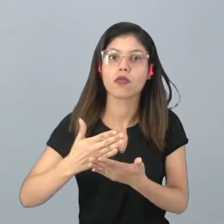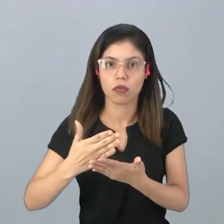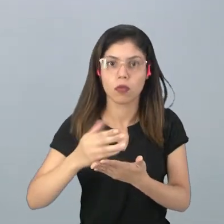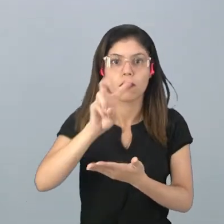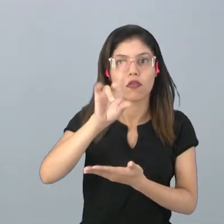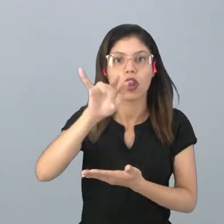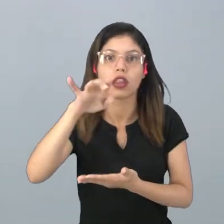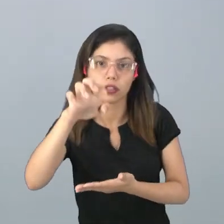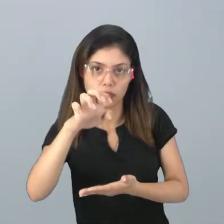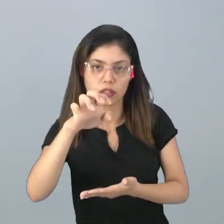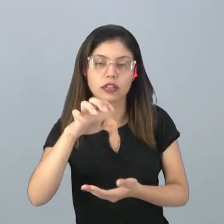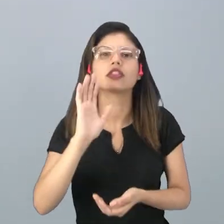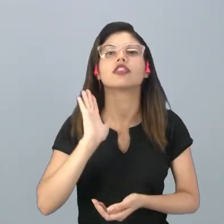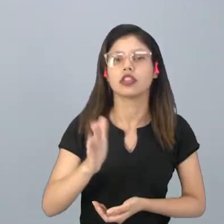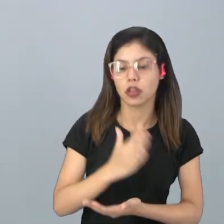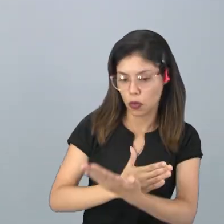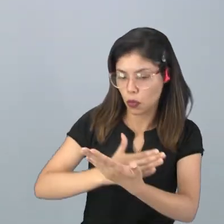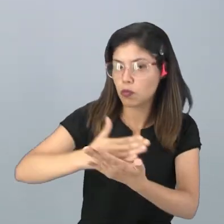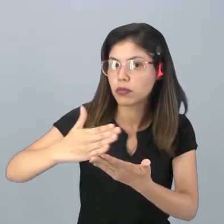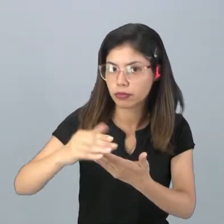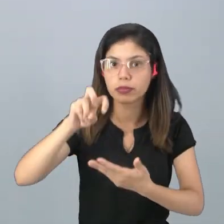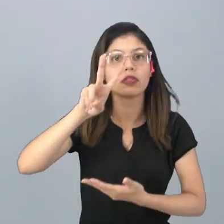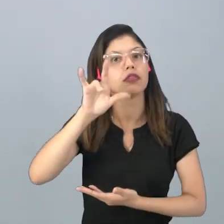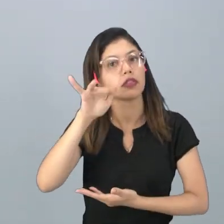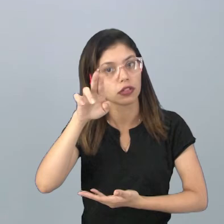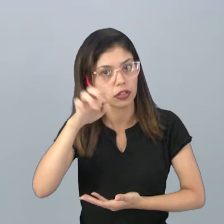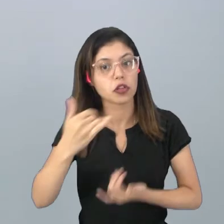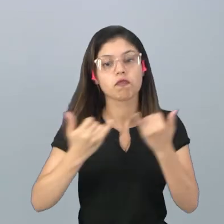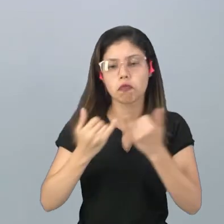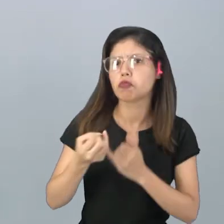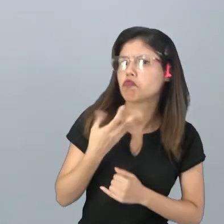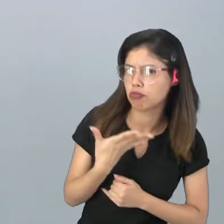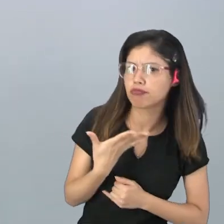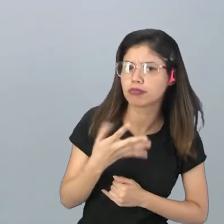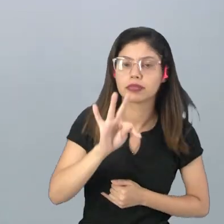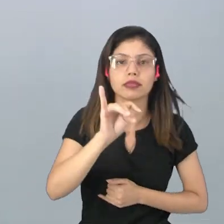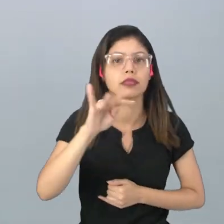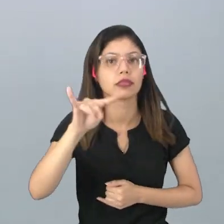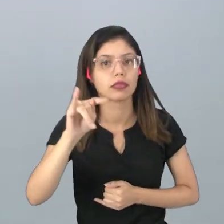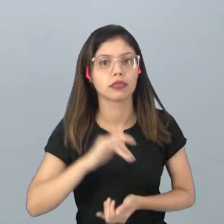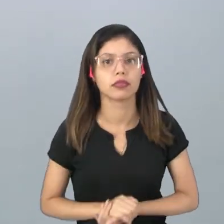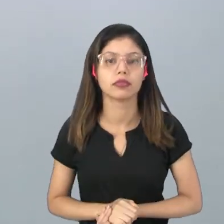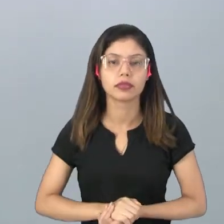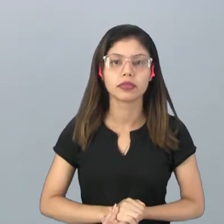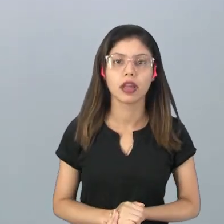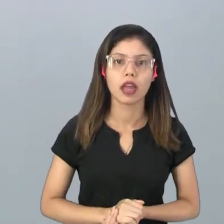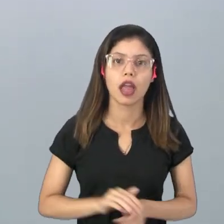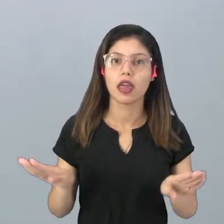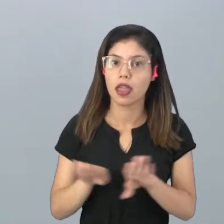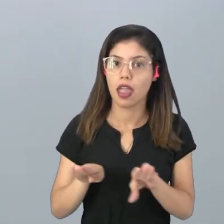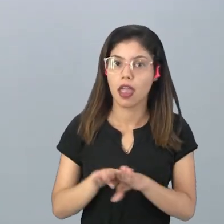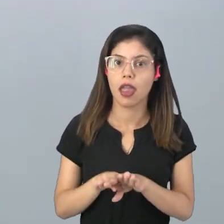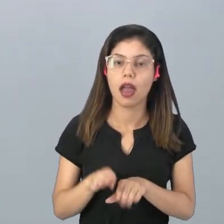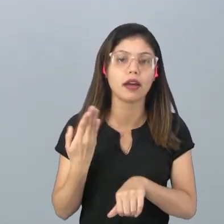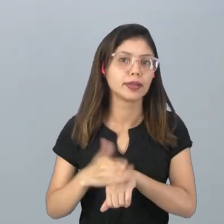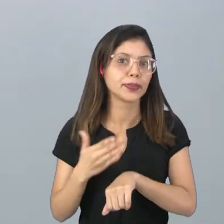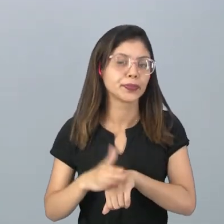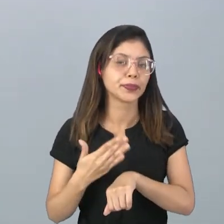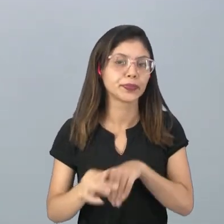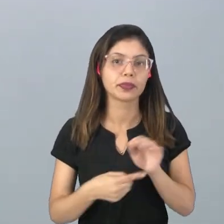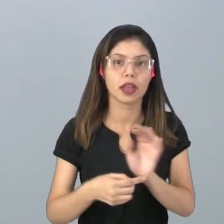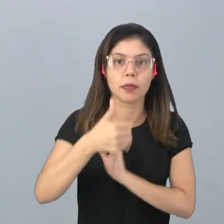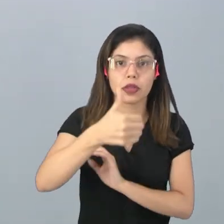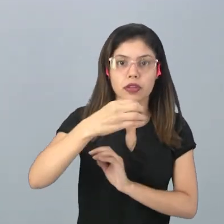jogador e iniciou como volante. Você sabia que ele foi jogador e iniciou como volante? Olha uma informação interessante sobre o Tite. E ele